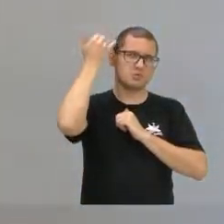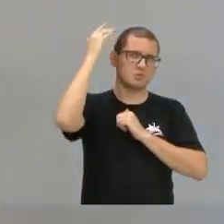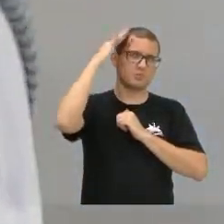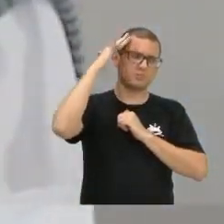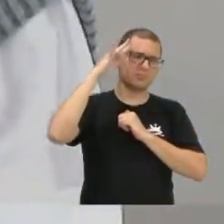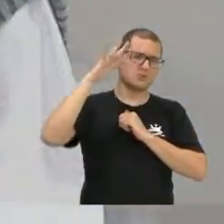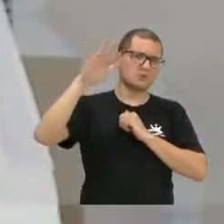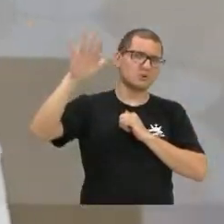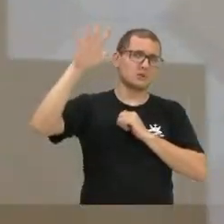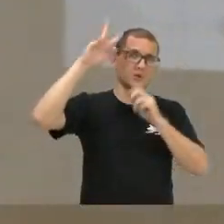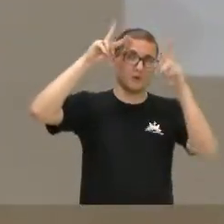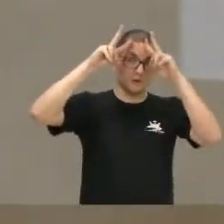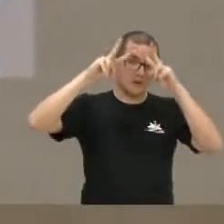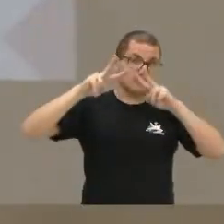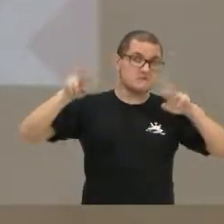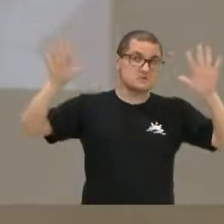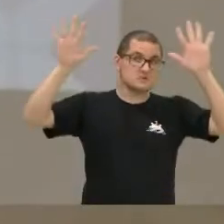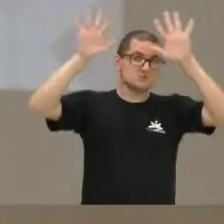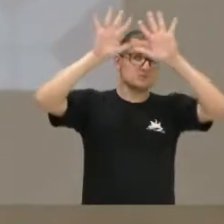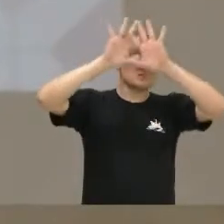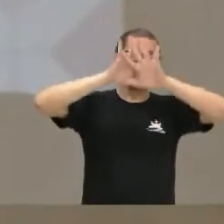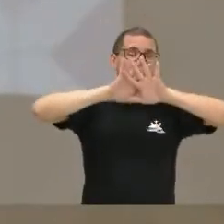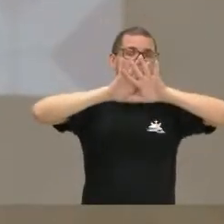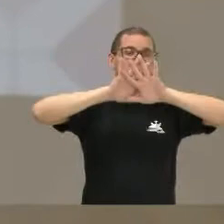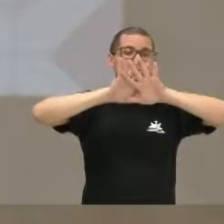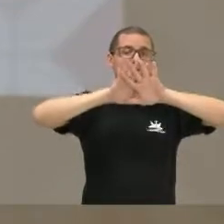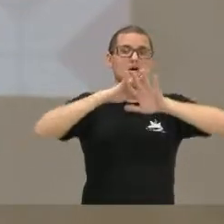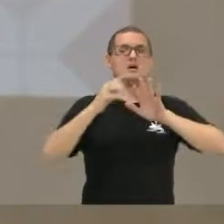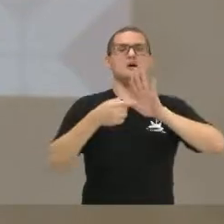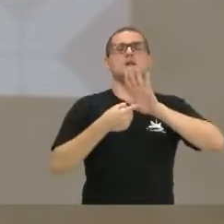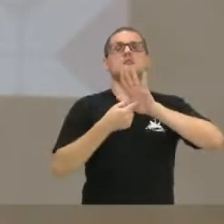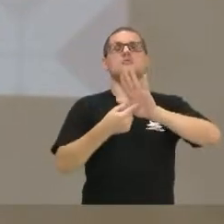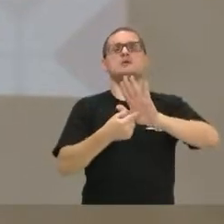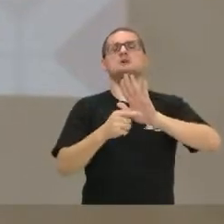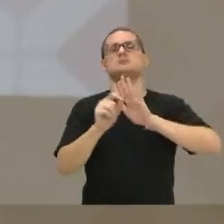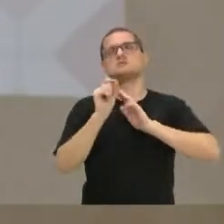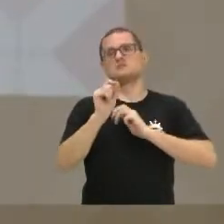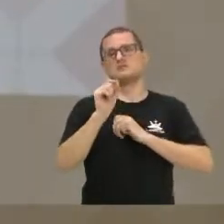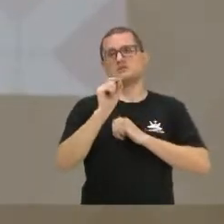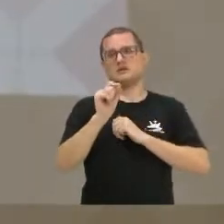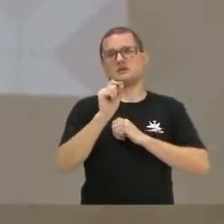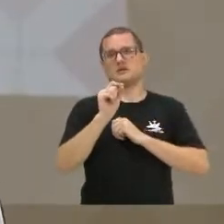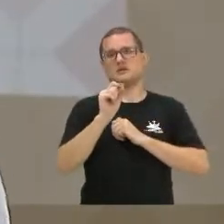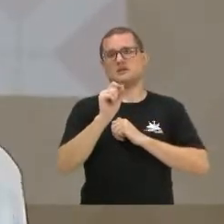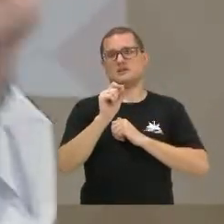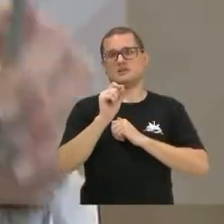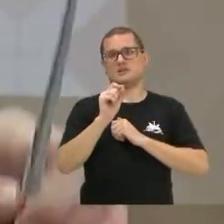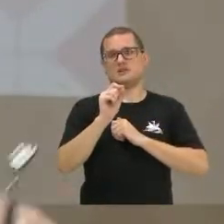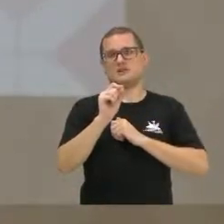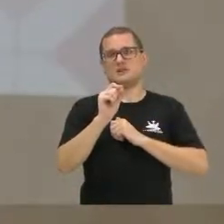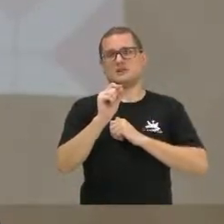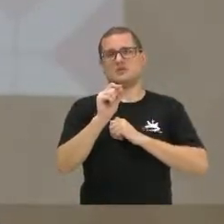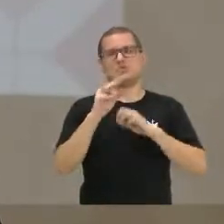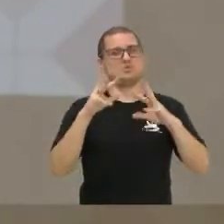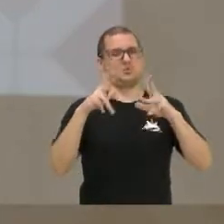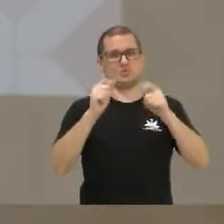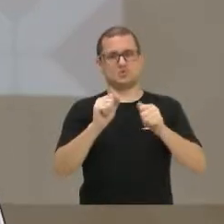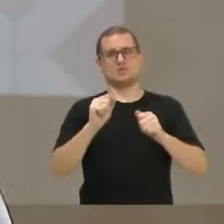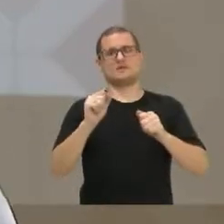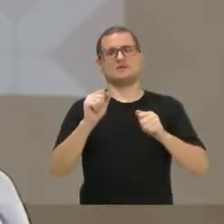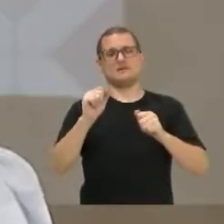e aponta para a revelação de uma ordem já prefixada vai acontecer tudo